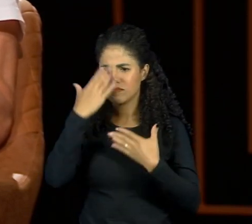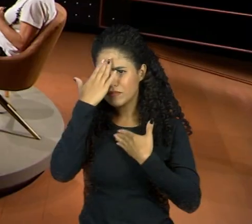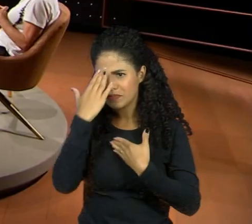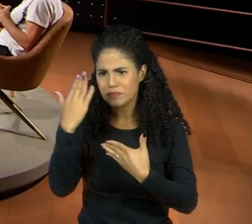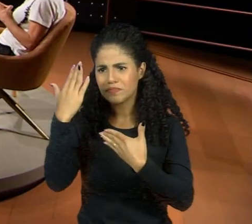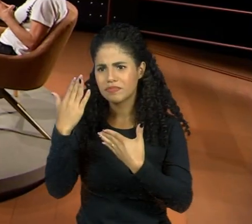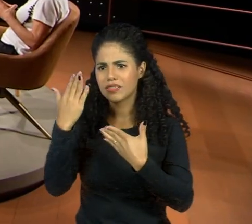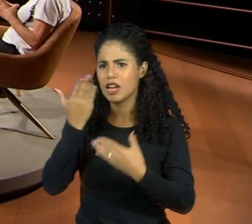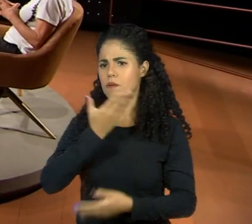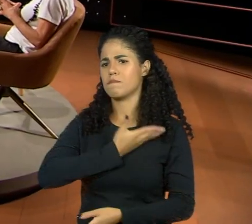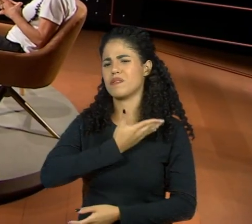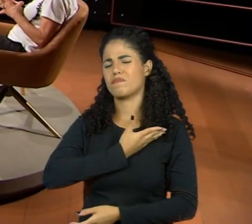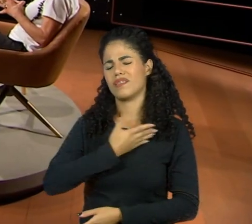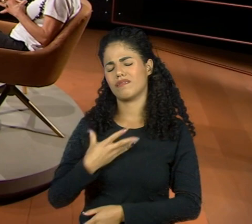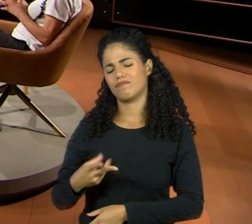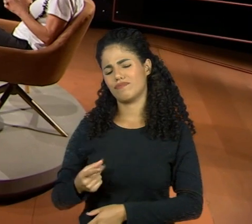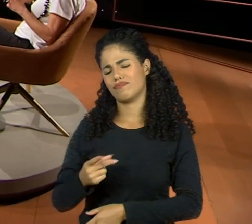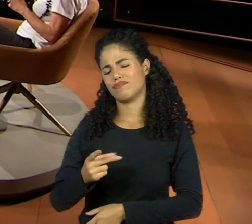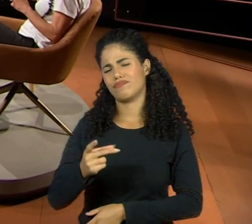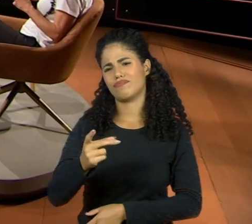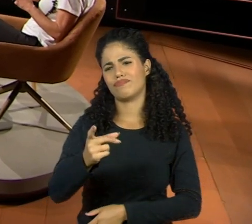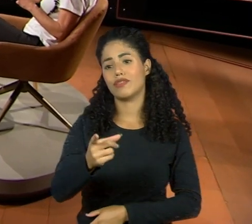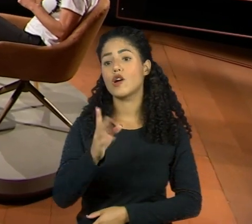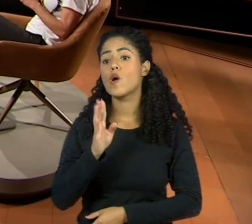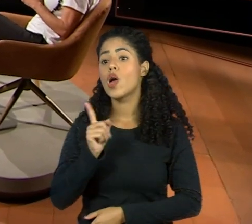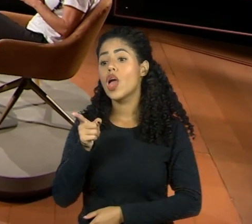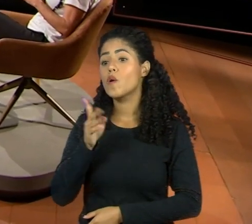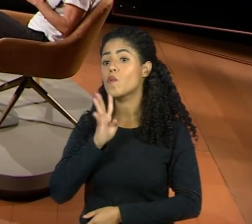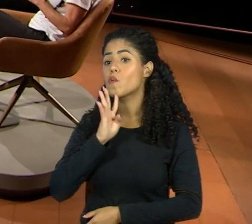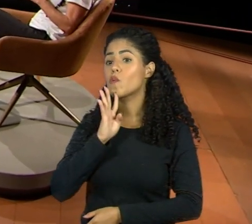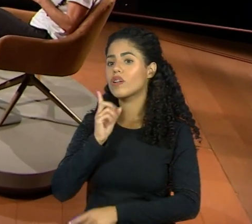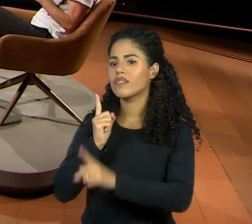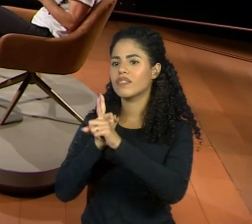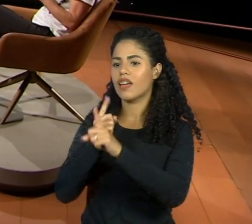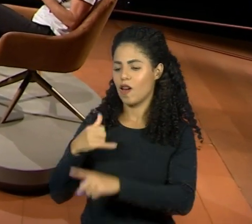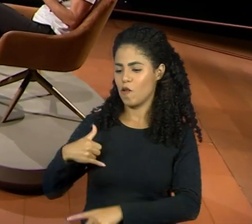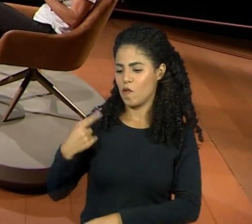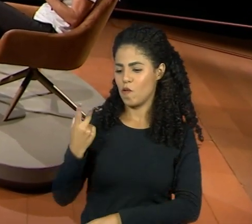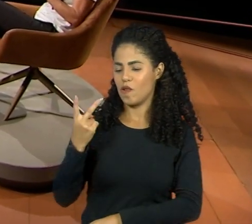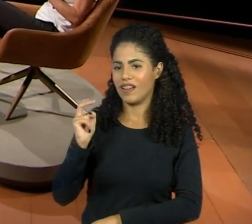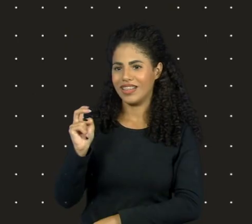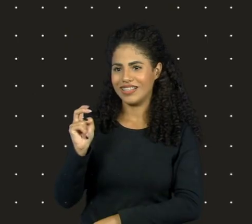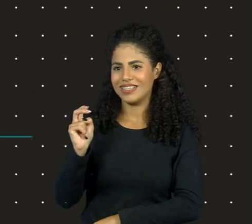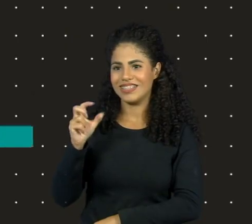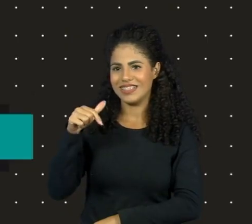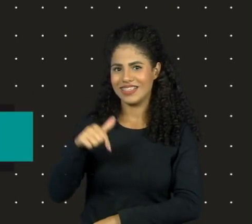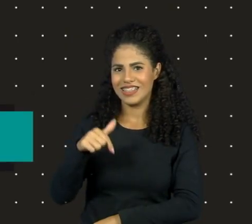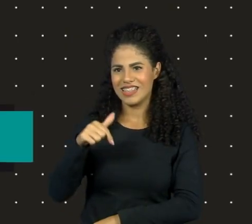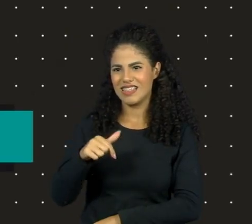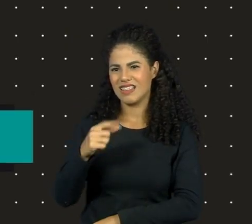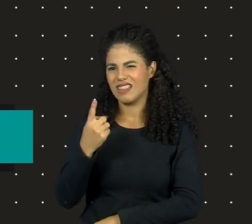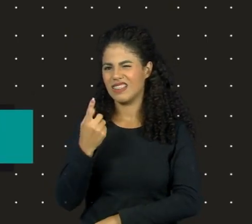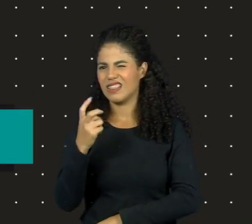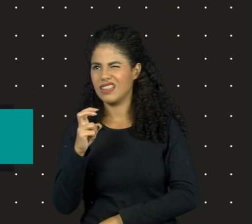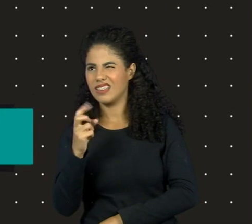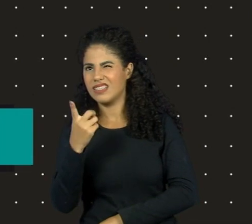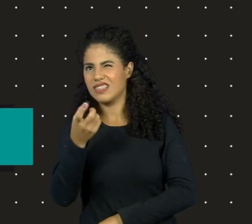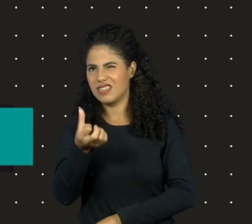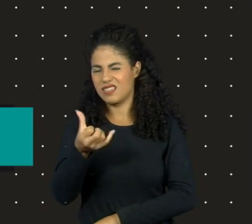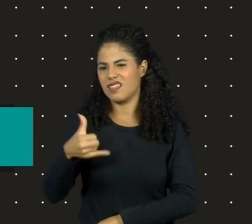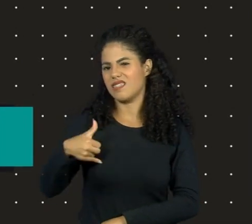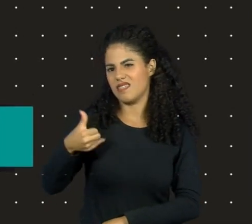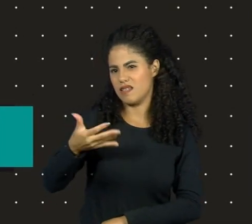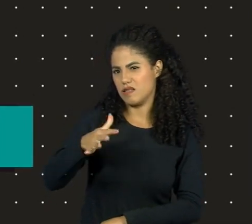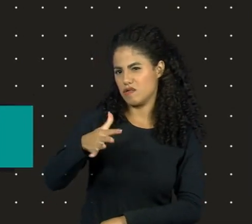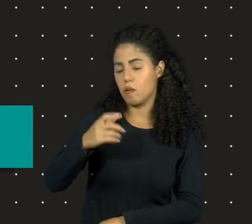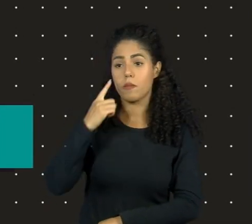amiga desde sempre. Eu tinha 15 anos quando a companhia do Paul Taylor veio para o Brasil, 15, 16 anos, e nós